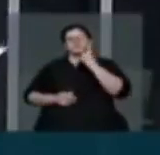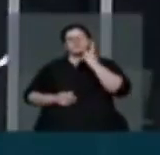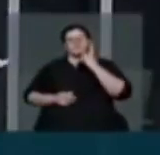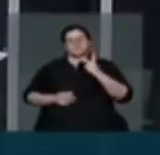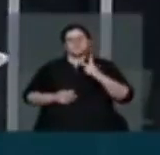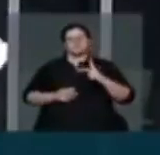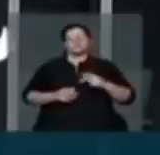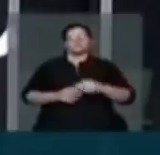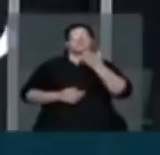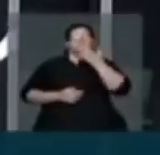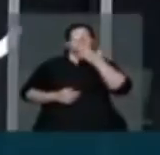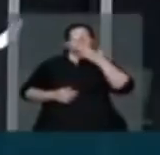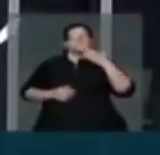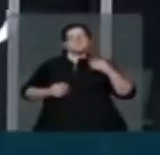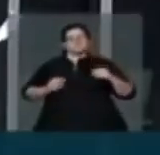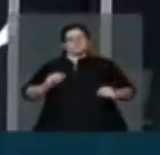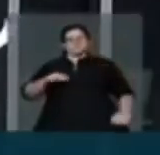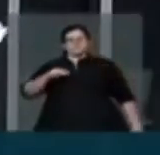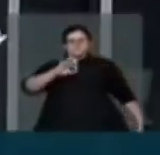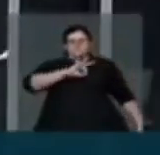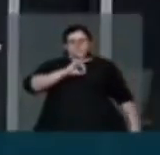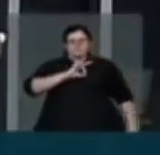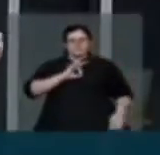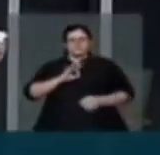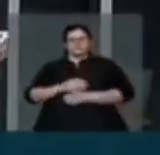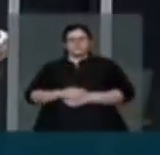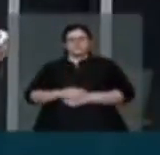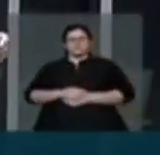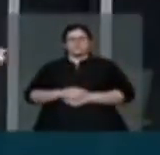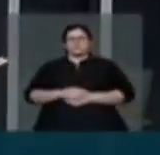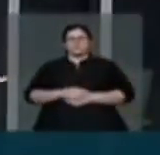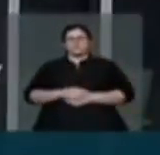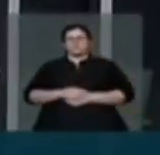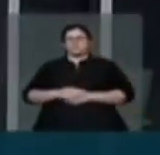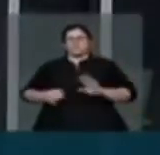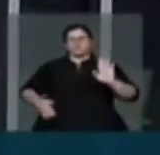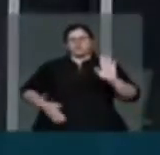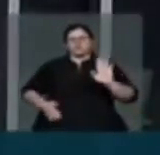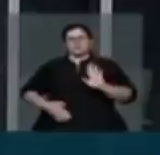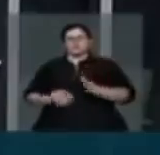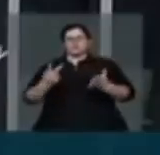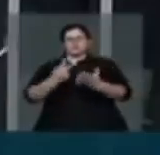milícias que têm causado terríveis danos à sociedade onde elas existem.